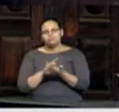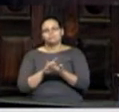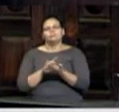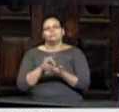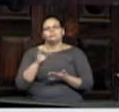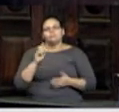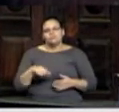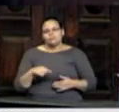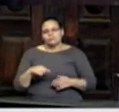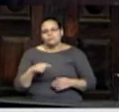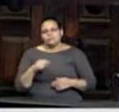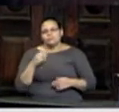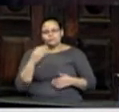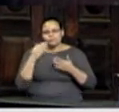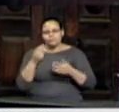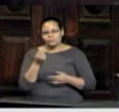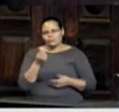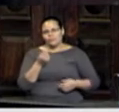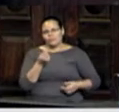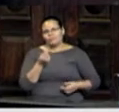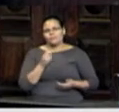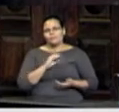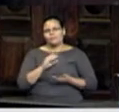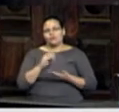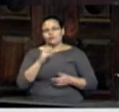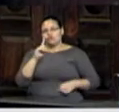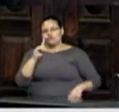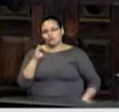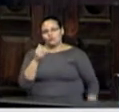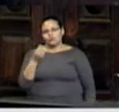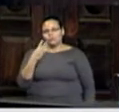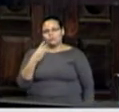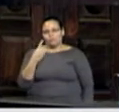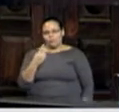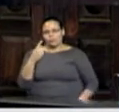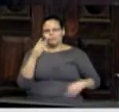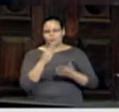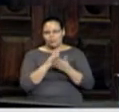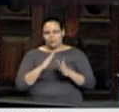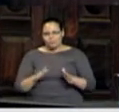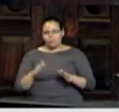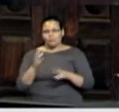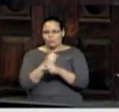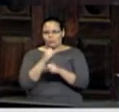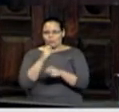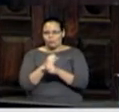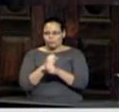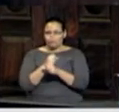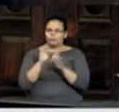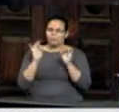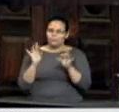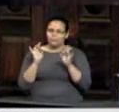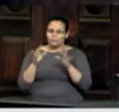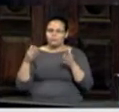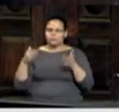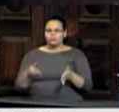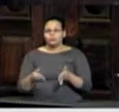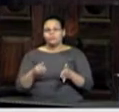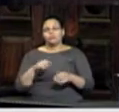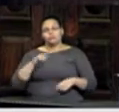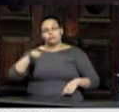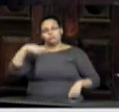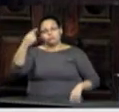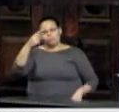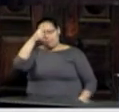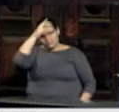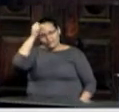Isto tudo se acaba no dia 31 de dezembro, pelos cálculos feitos por especialistas. O próximo